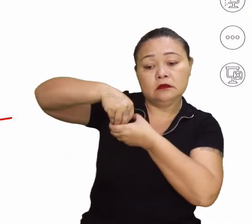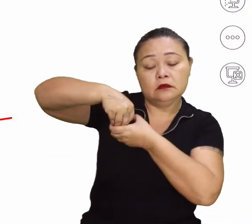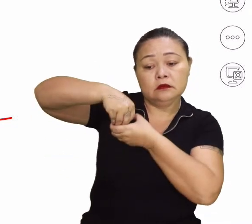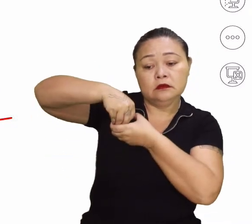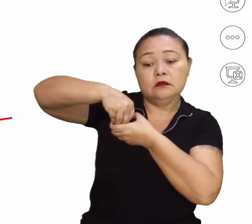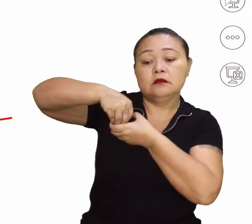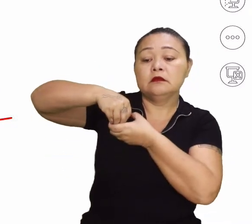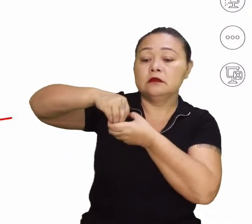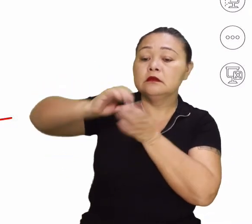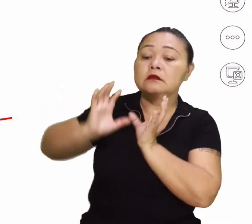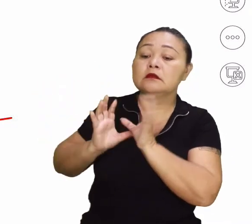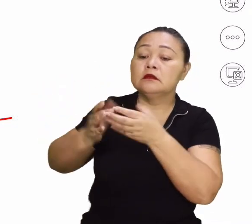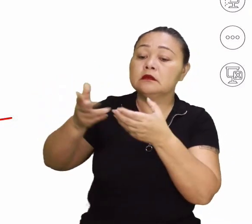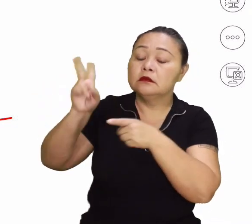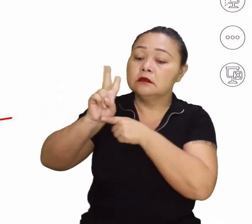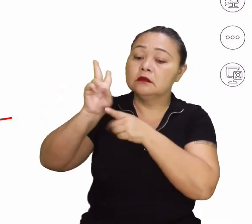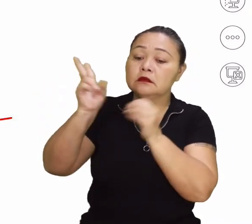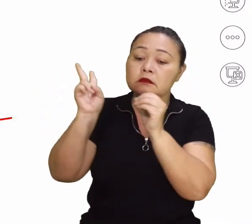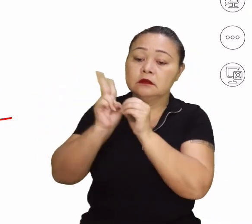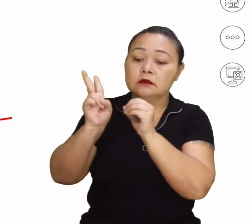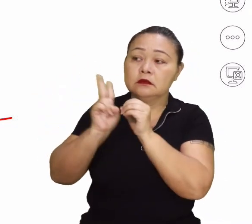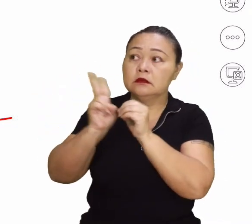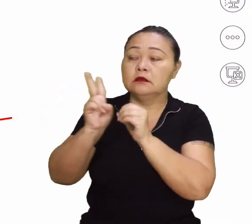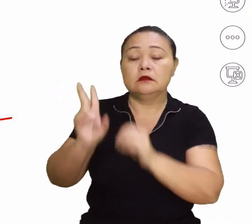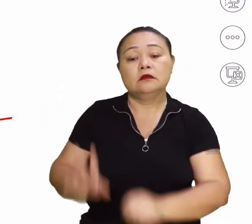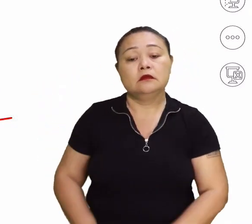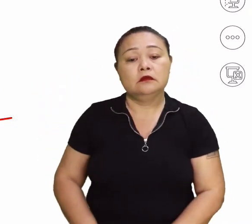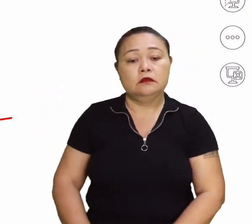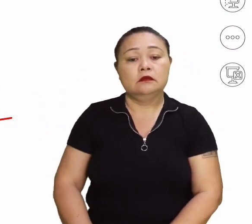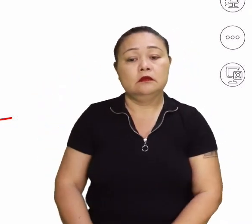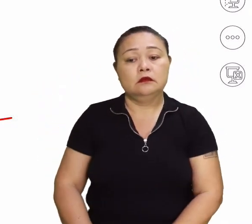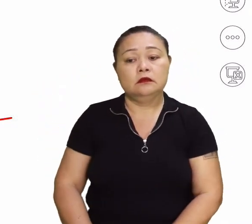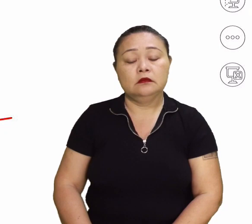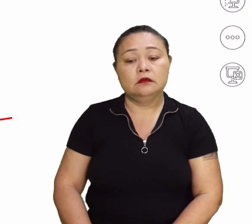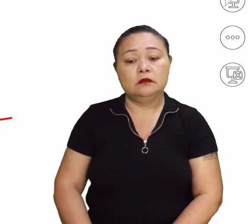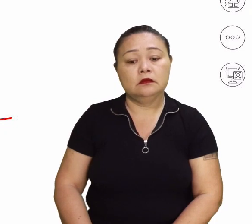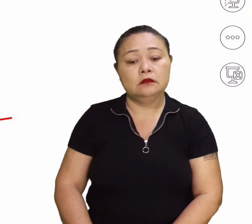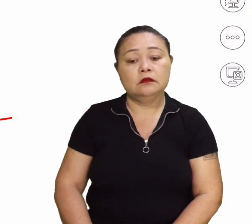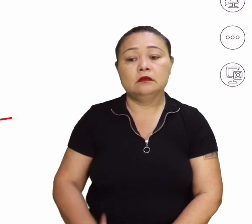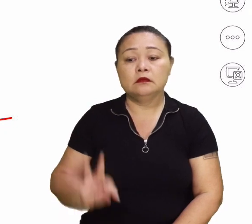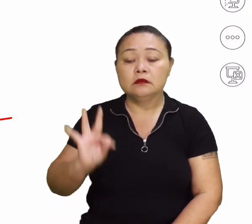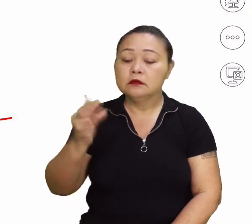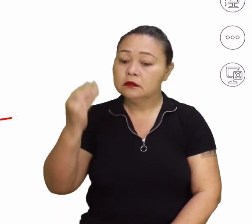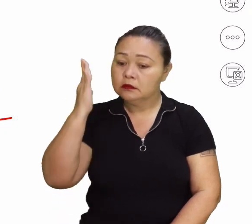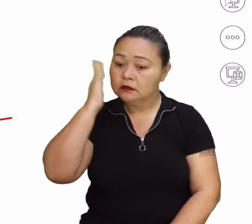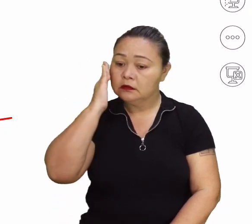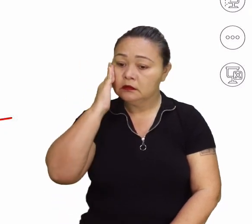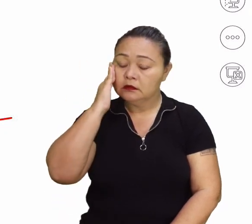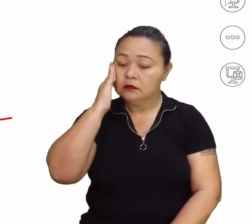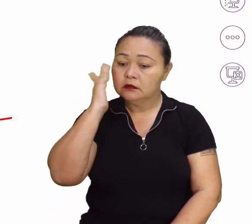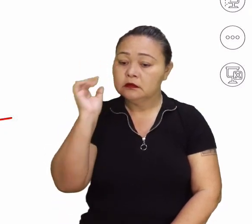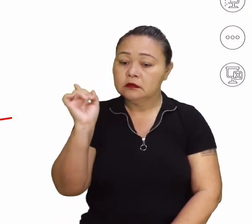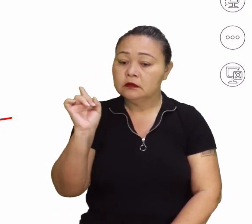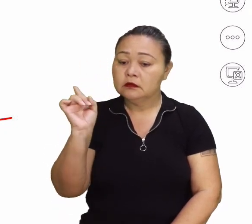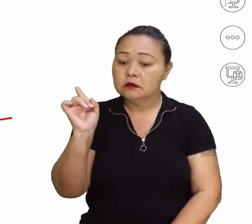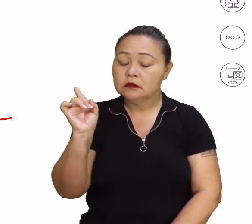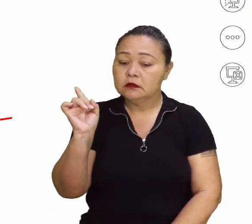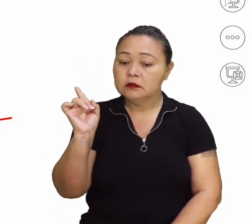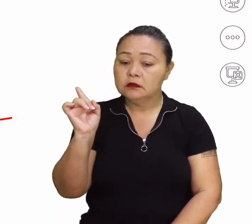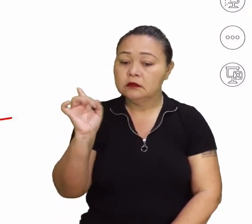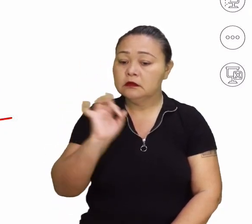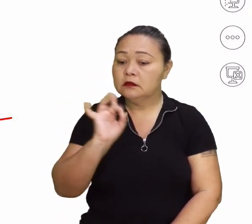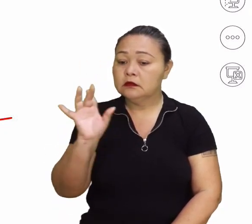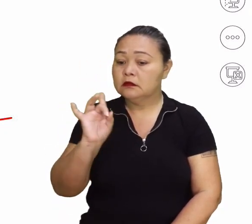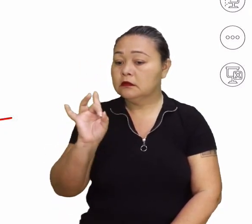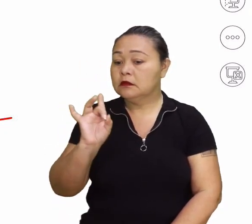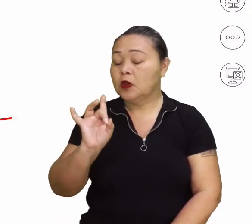uma reserva indígena. E, como todos nós sabemos, não são só